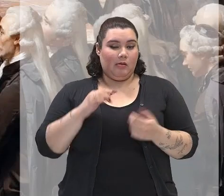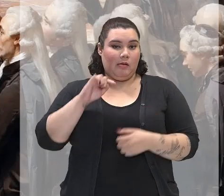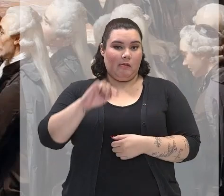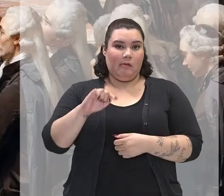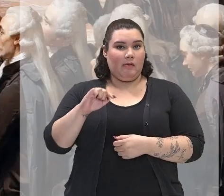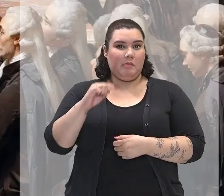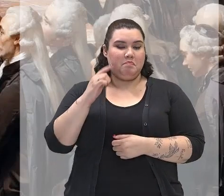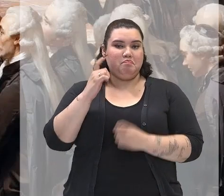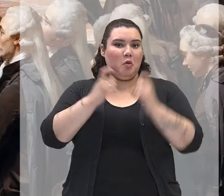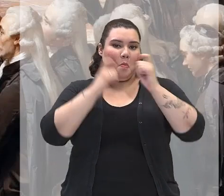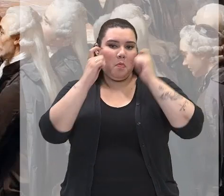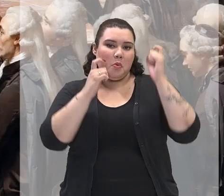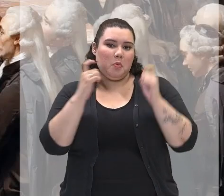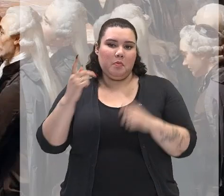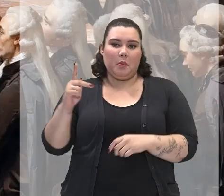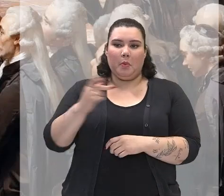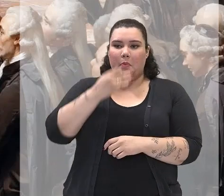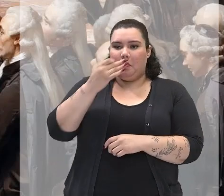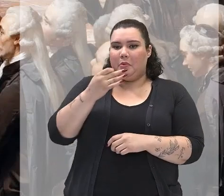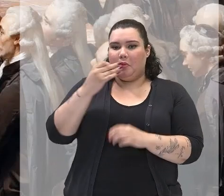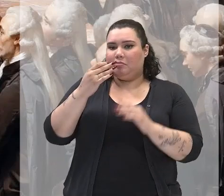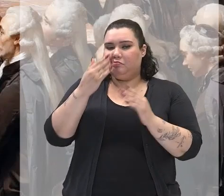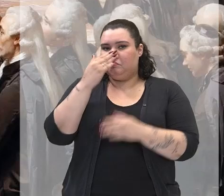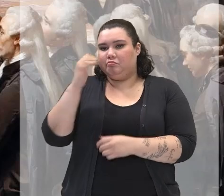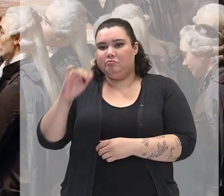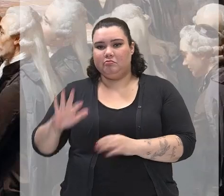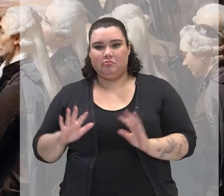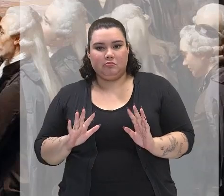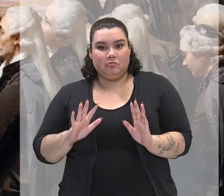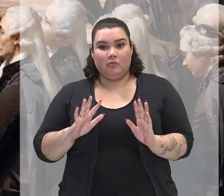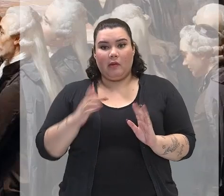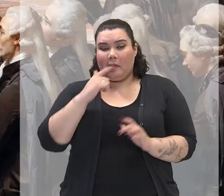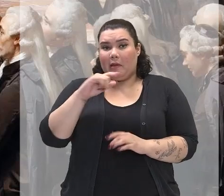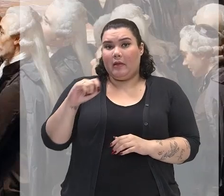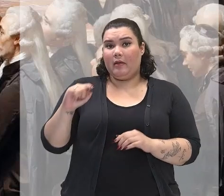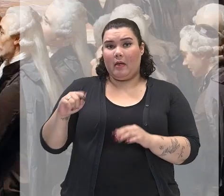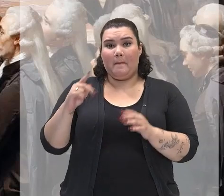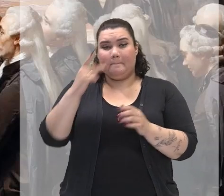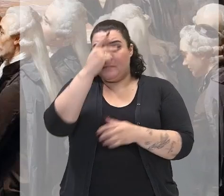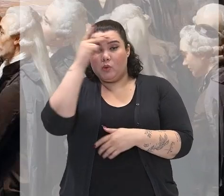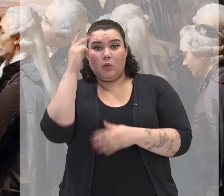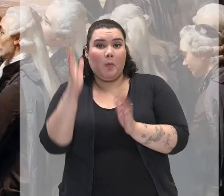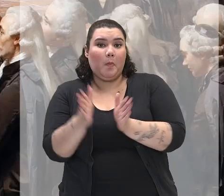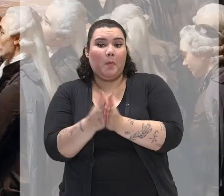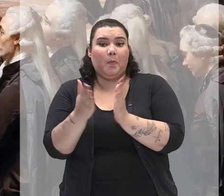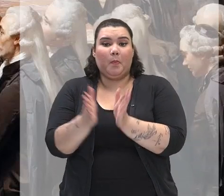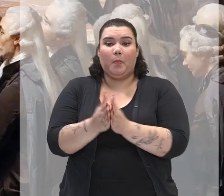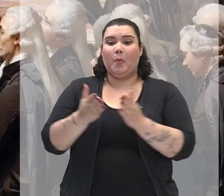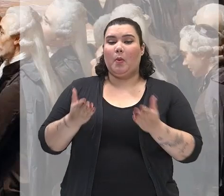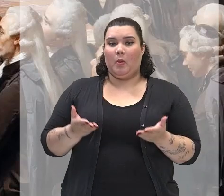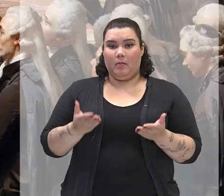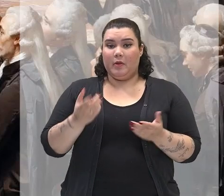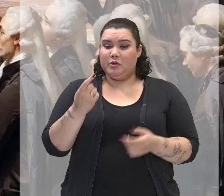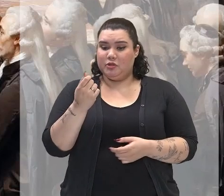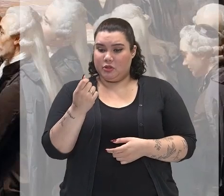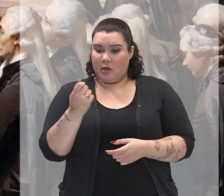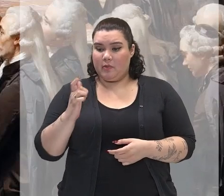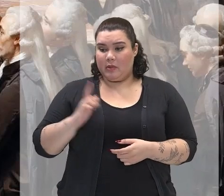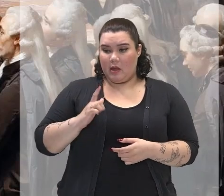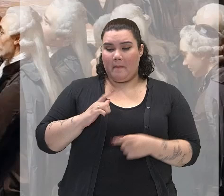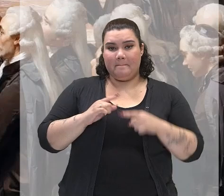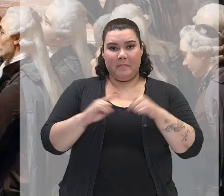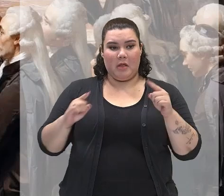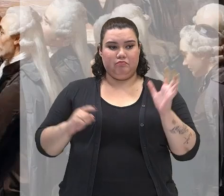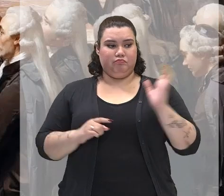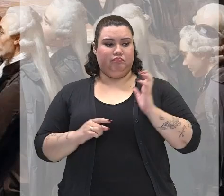para o segundo. Afinal de contas, eles nem eram nobres. Quem eram eles? Eram só pessoas pobres, ou mesmo que tivesse dinheiro, mas não tinha nobreza, não